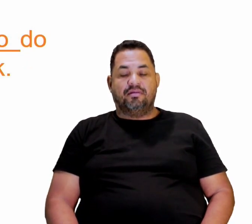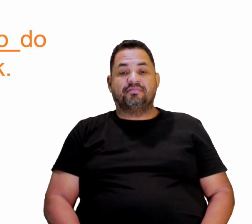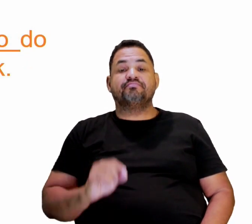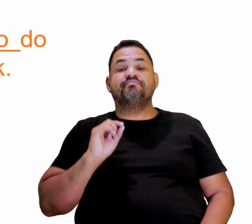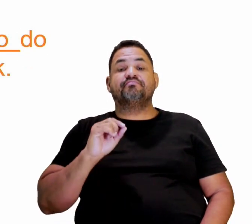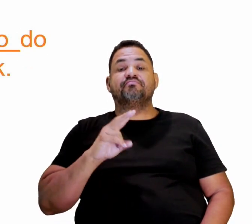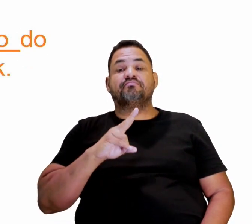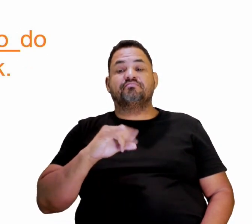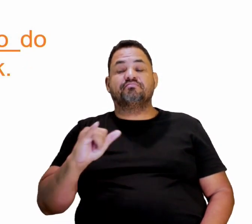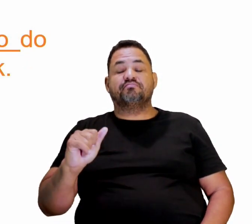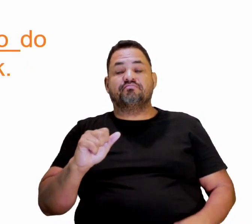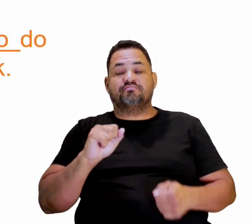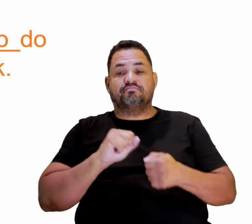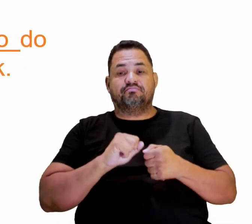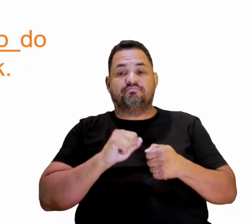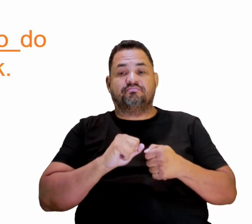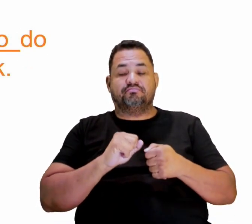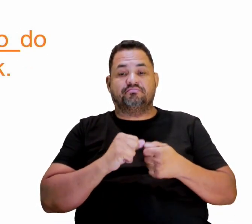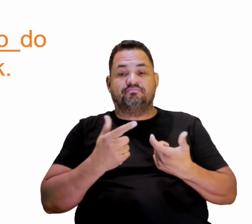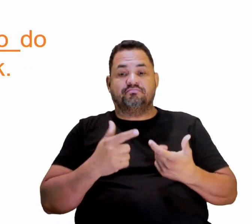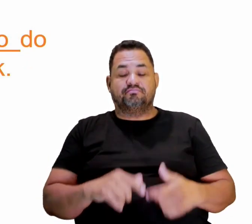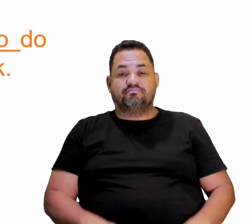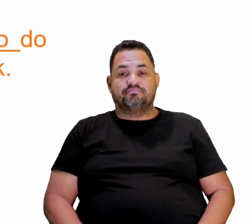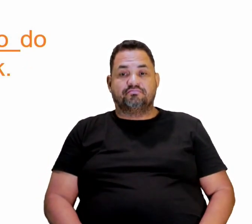que você vai fazer agora